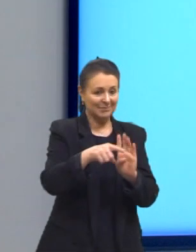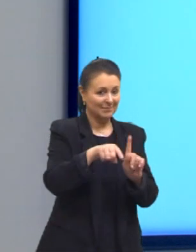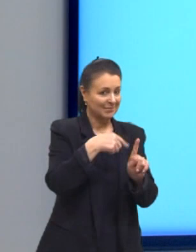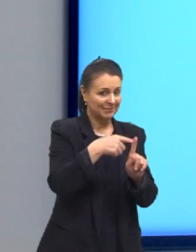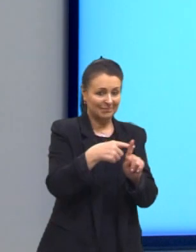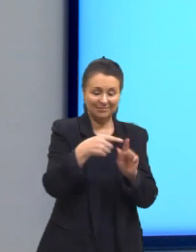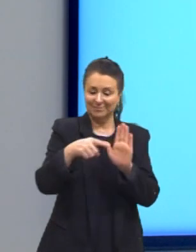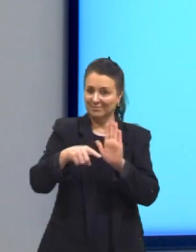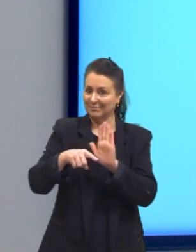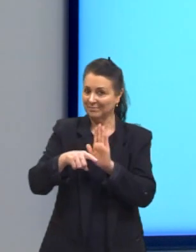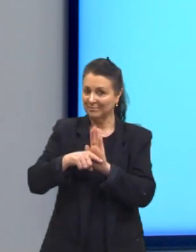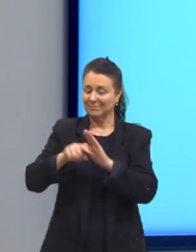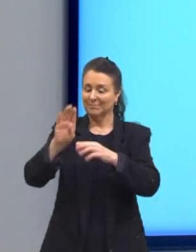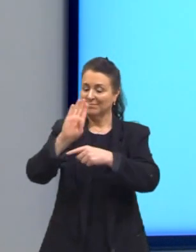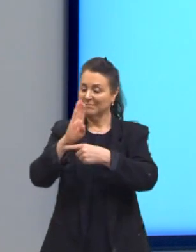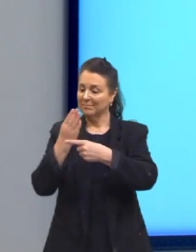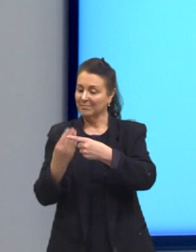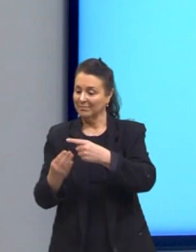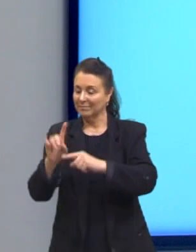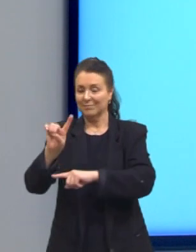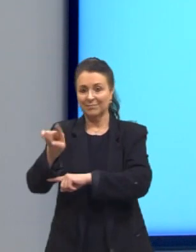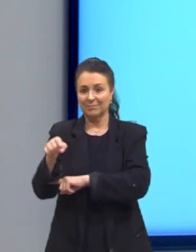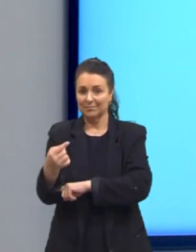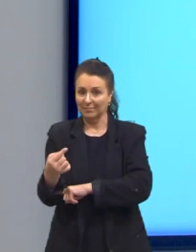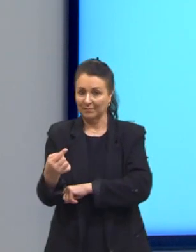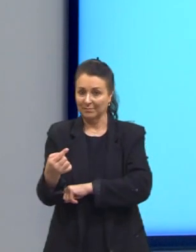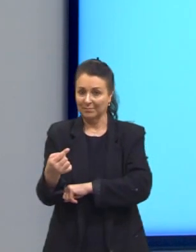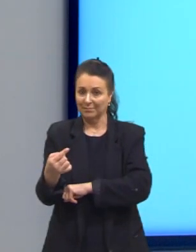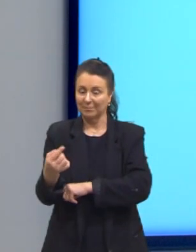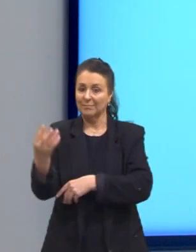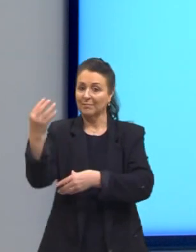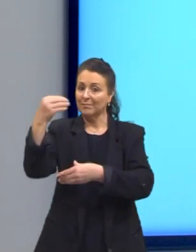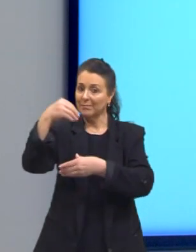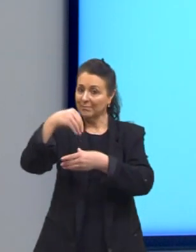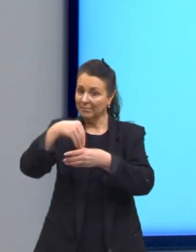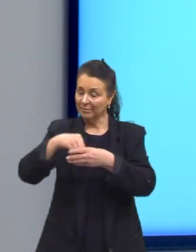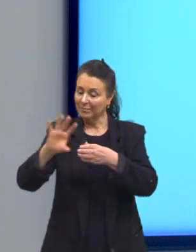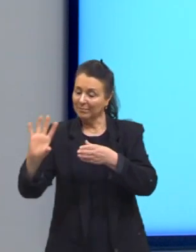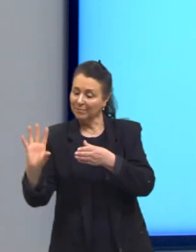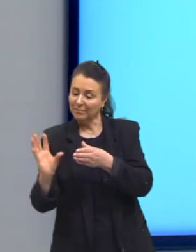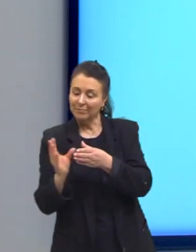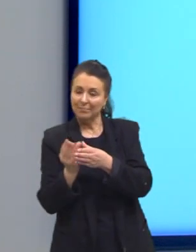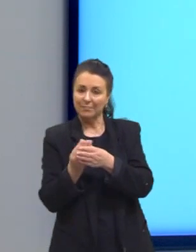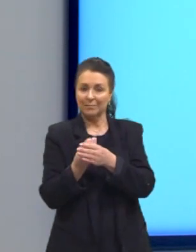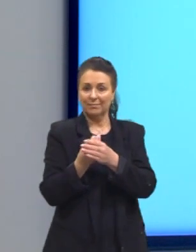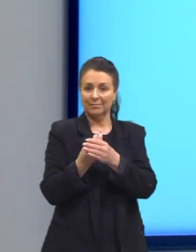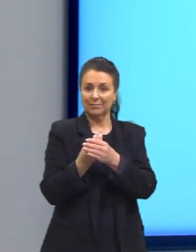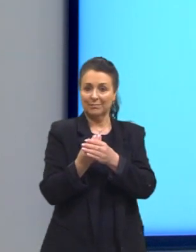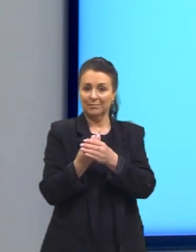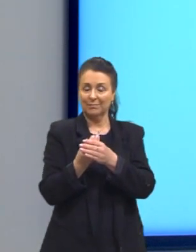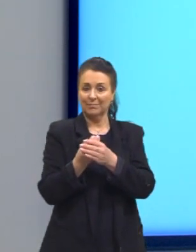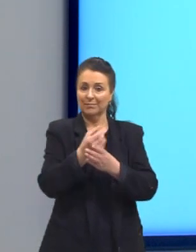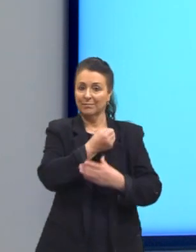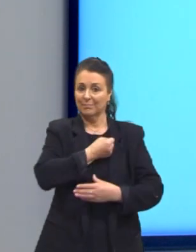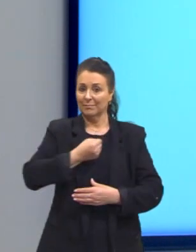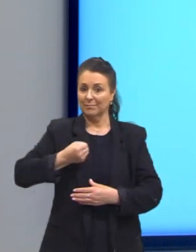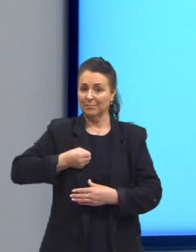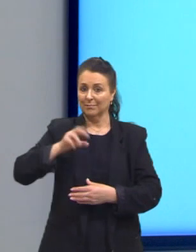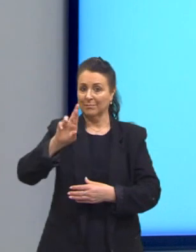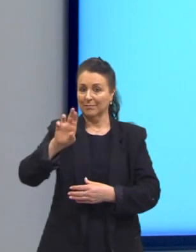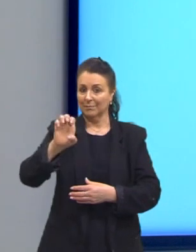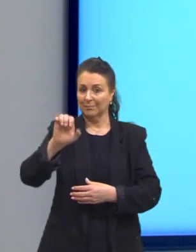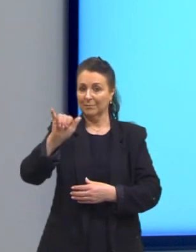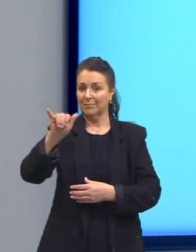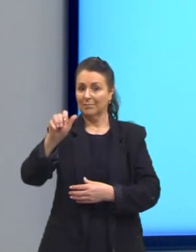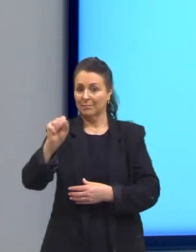negativo fração decimal pertence então ao conjunto dos reais o produto tá nós